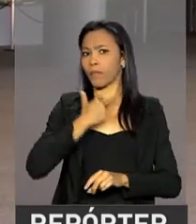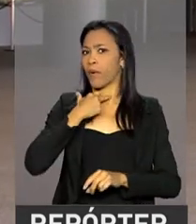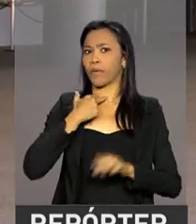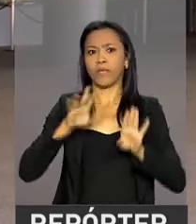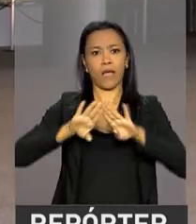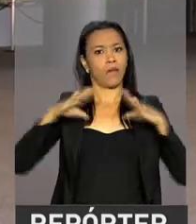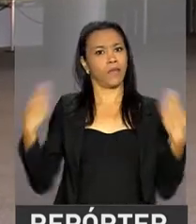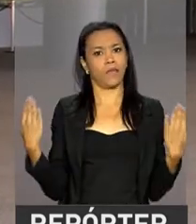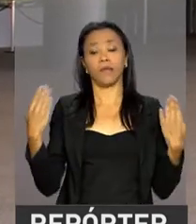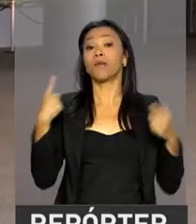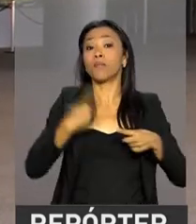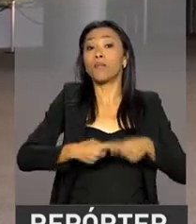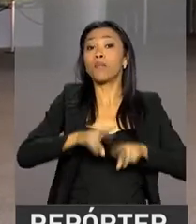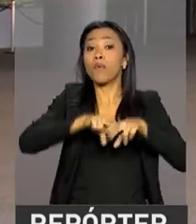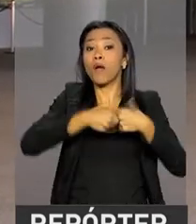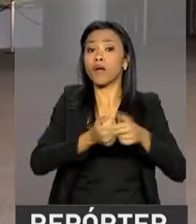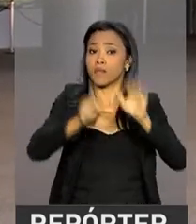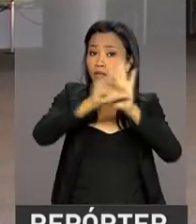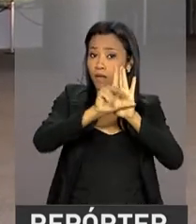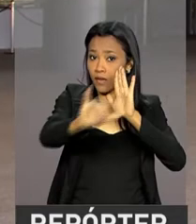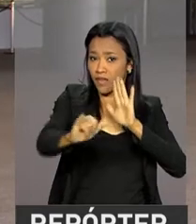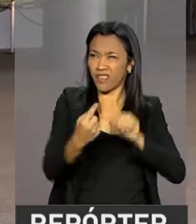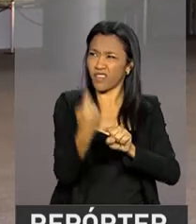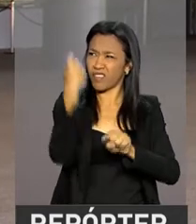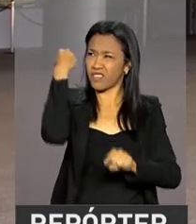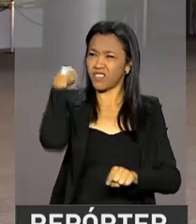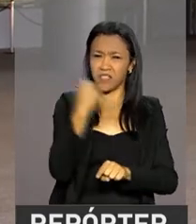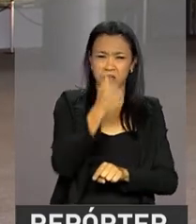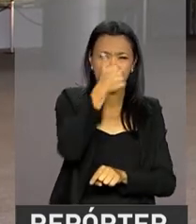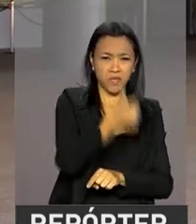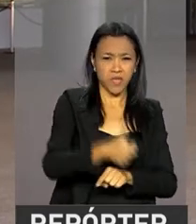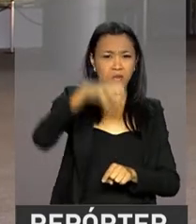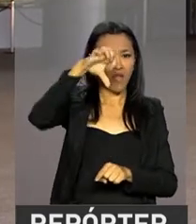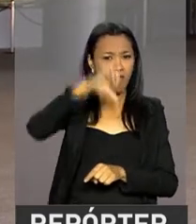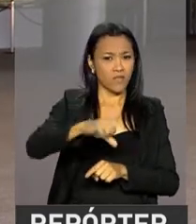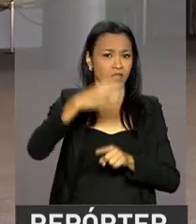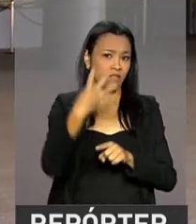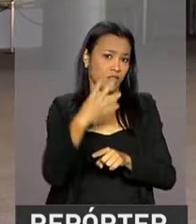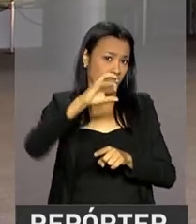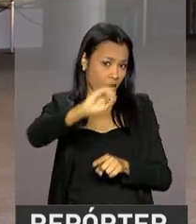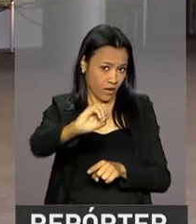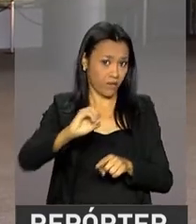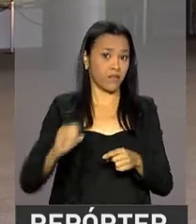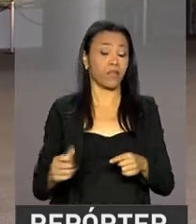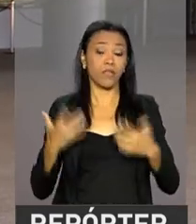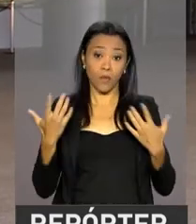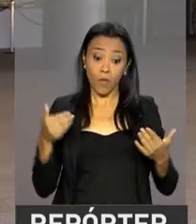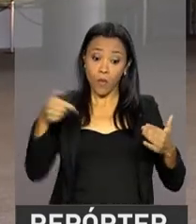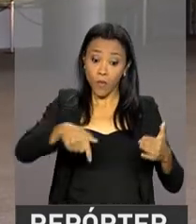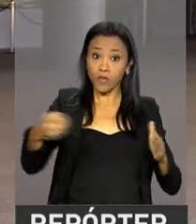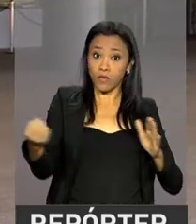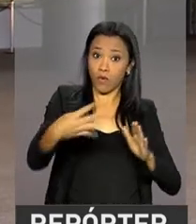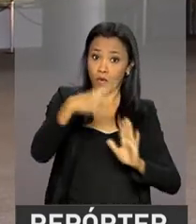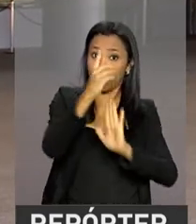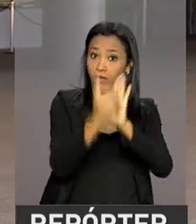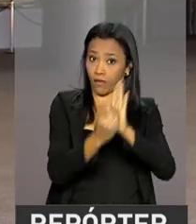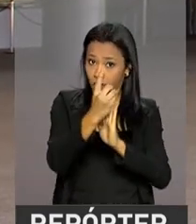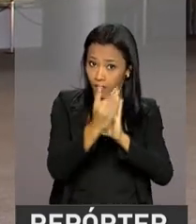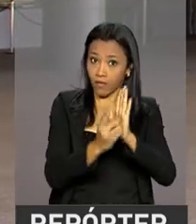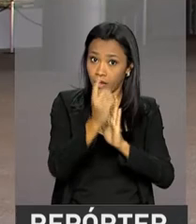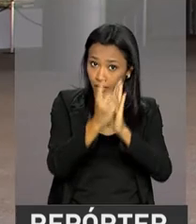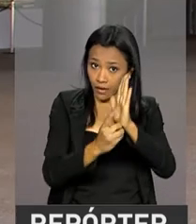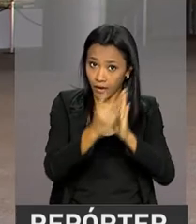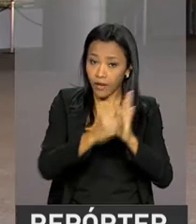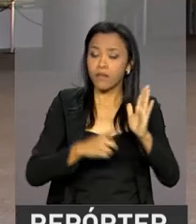dias por conta de uma legislação que é da década de 1940. Com o decreto, o setor passa a ter